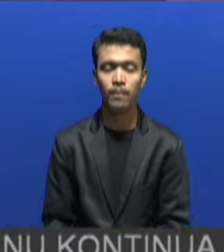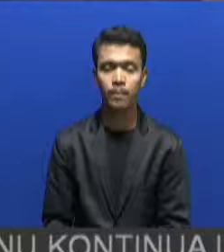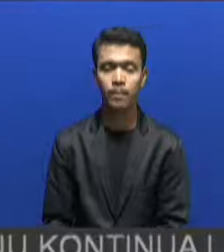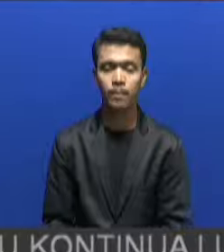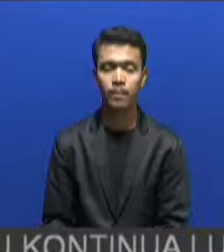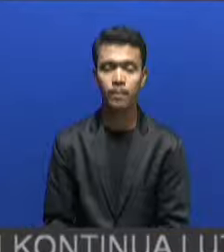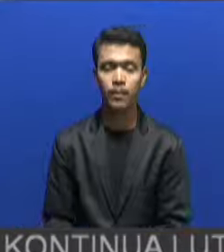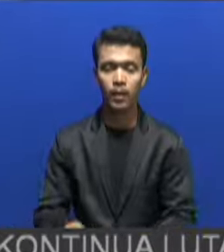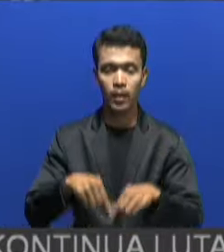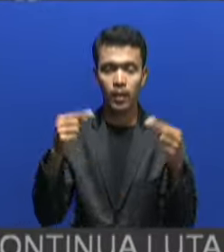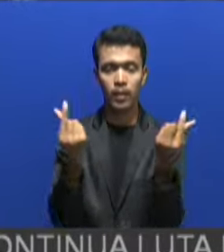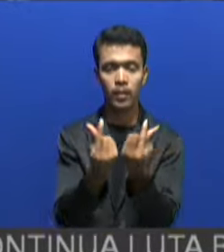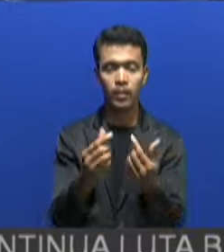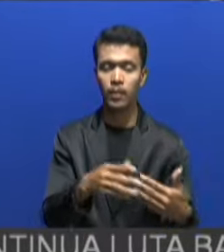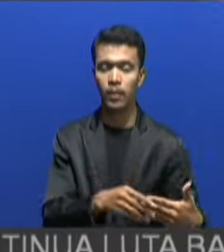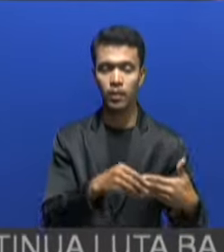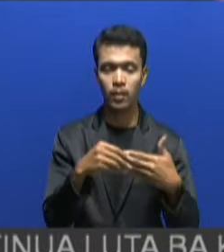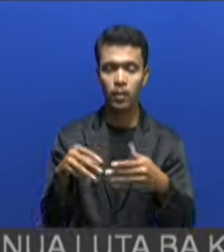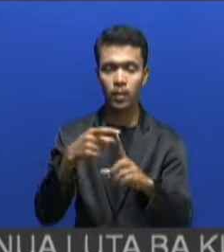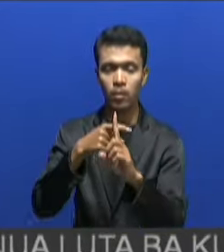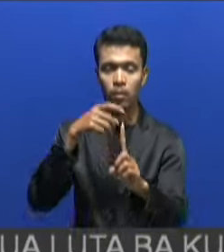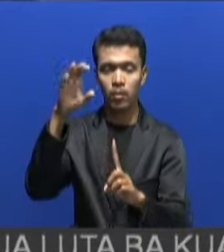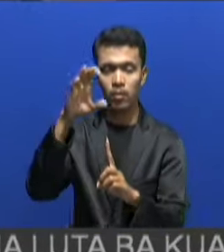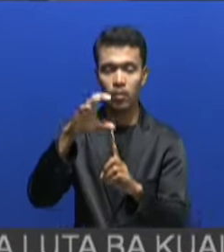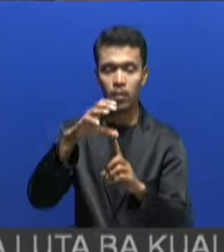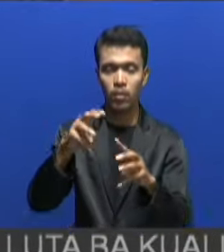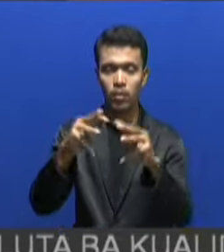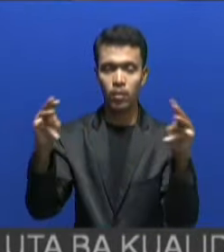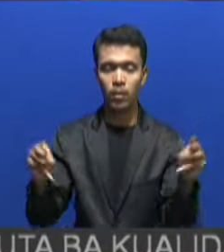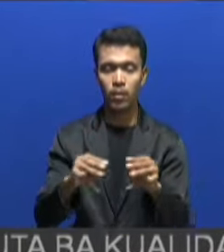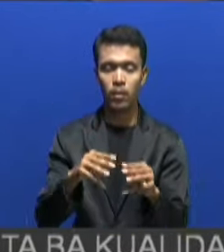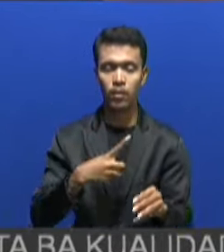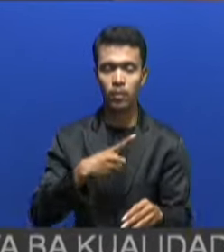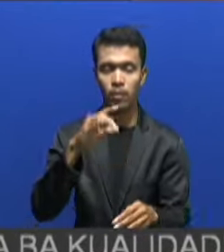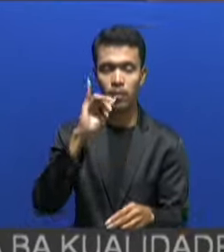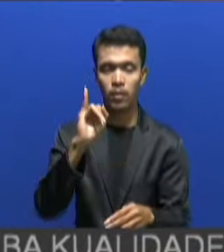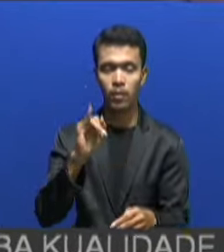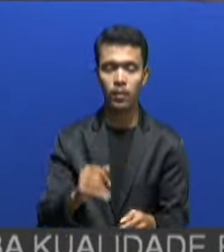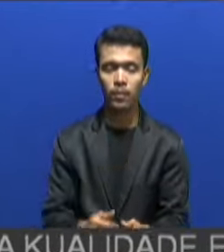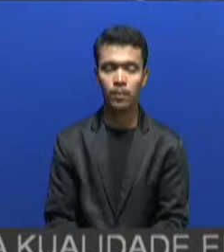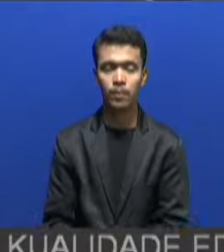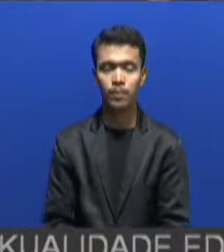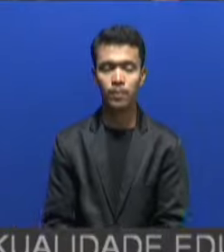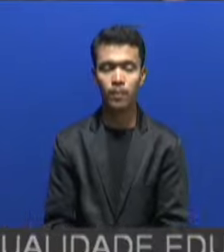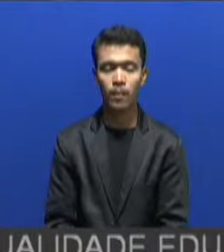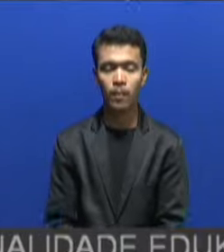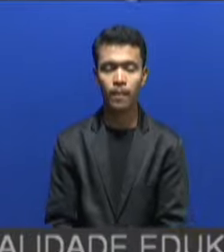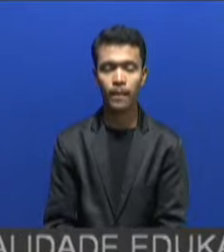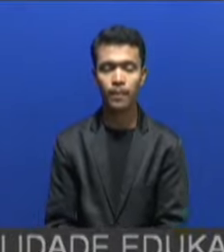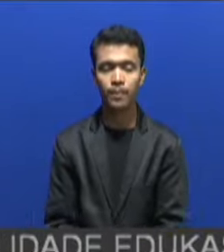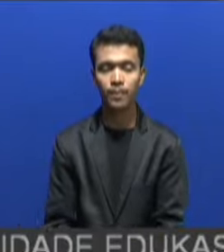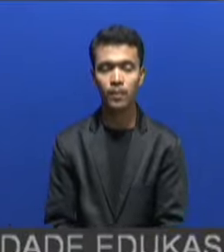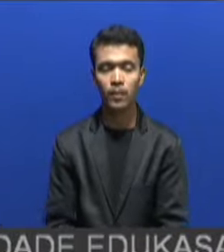Equipa conjunta de bem liderado Rússio Comandante Operação Município Dili, Inspetor-Chefe Polícia José Luiz